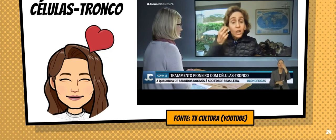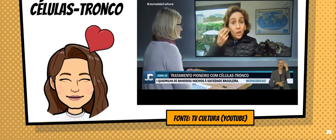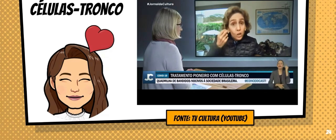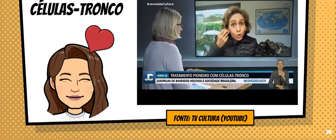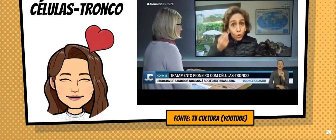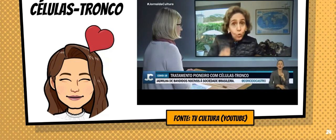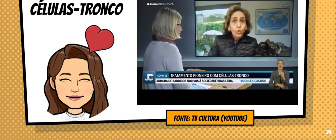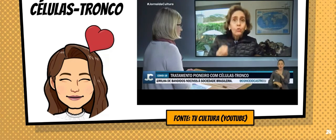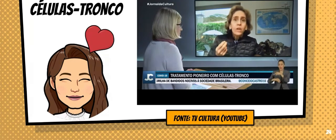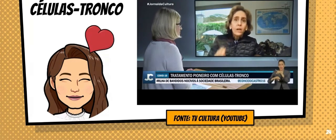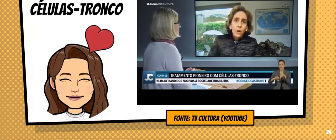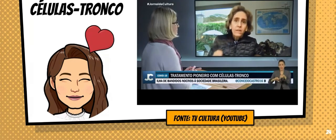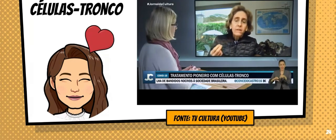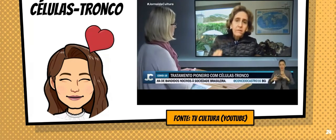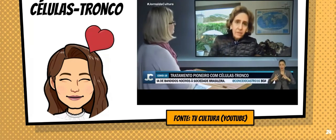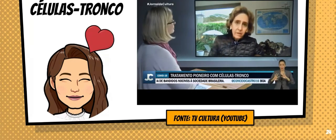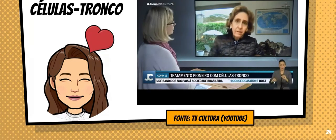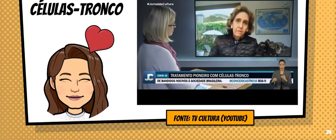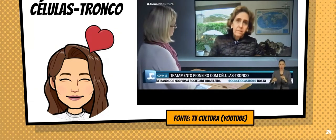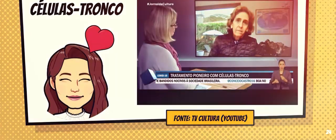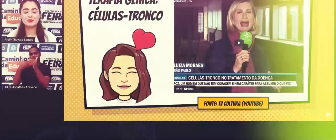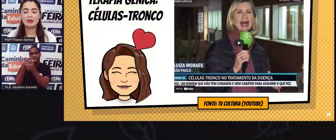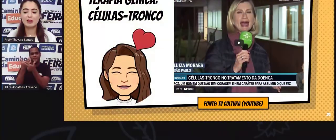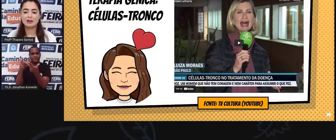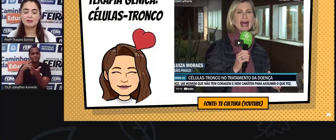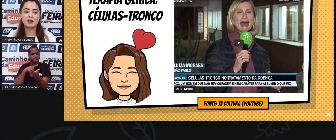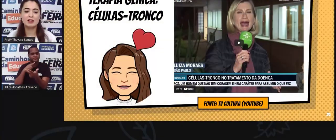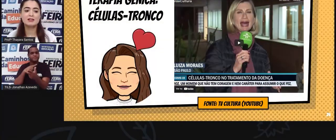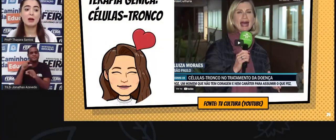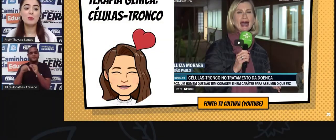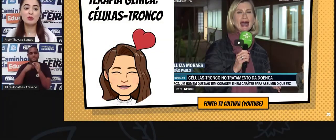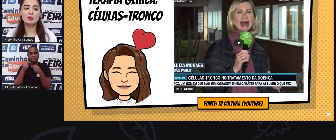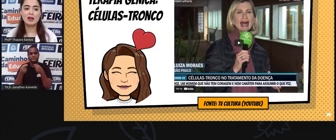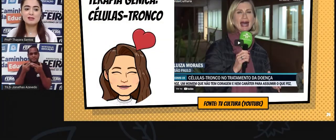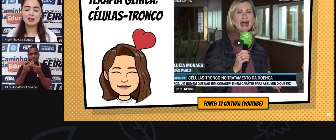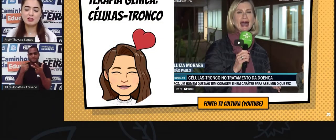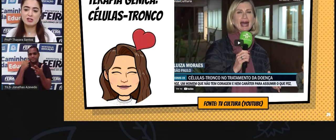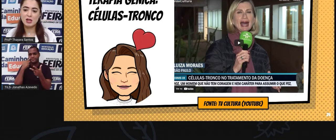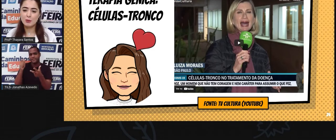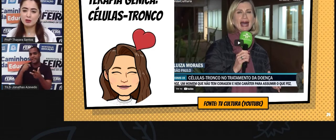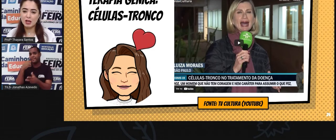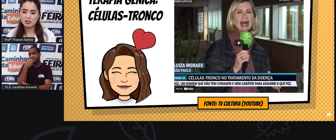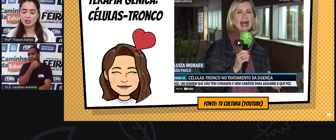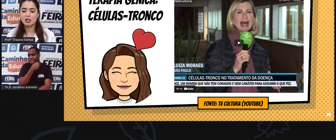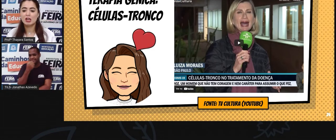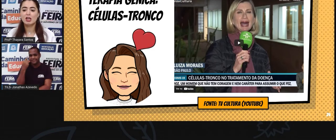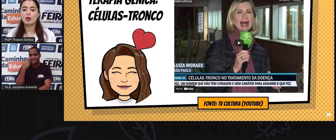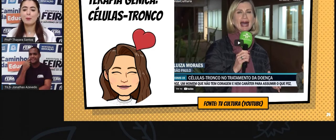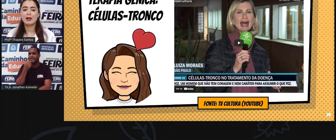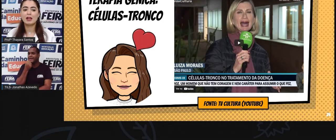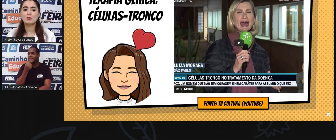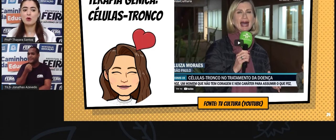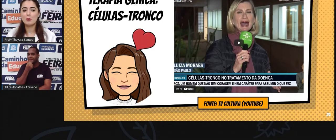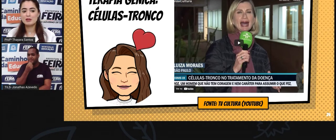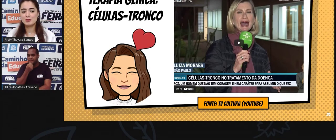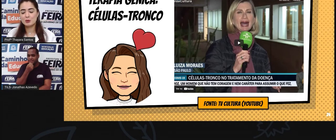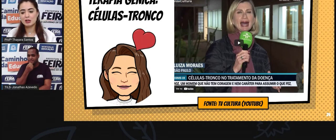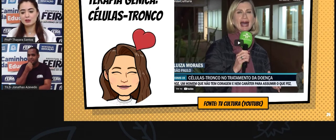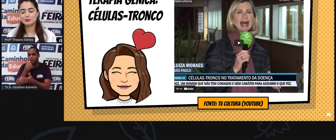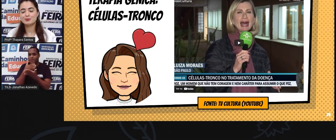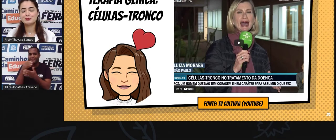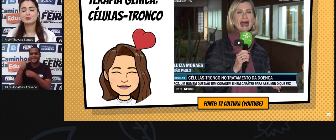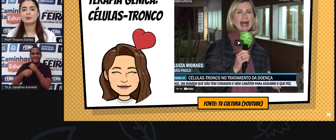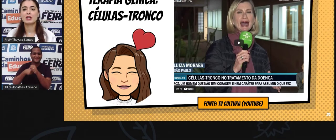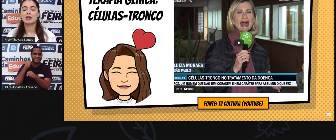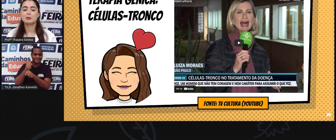em tudo da nossa vida. Ainda é muito recente essa reportagem. Eu peguei no começo do